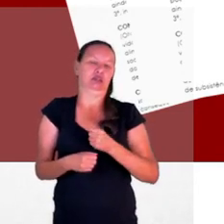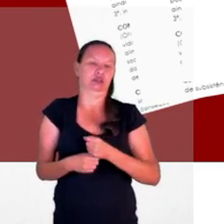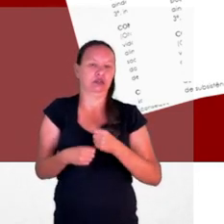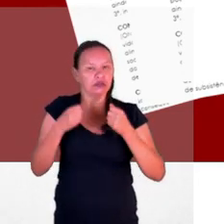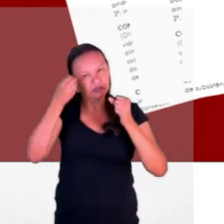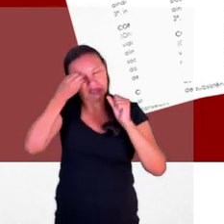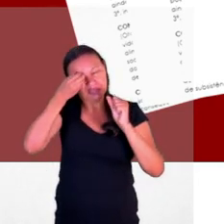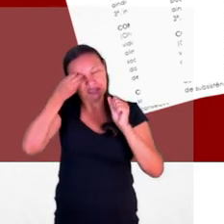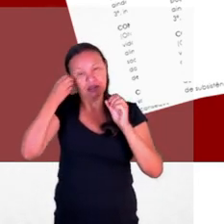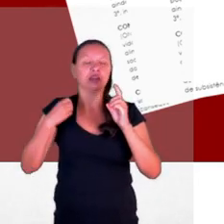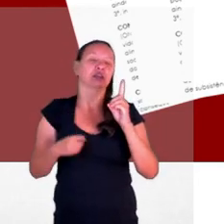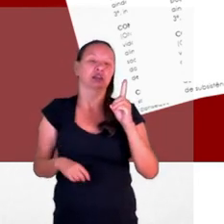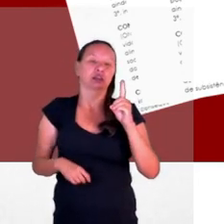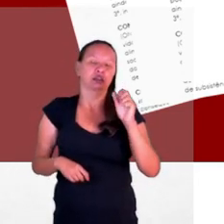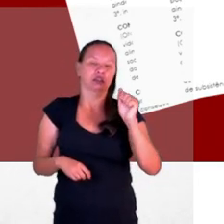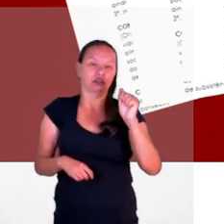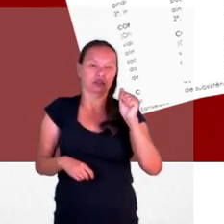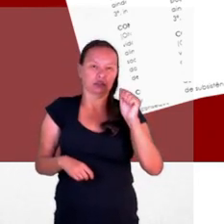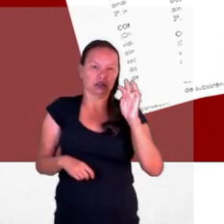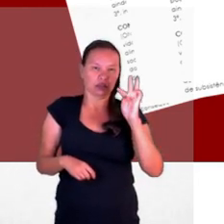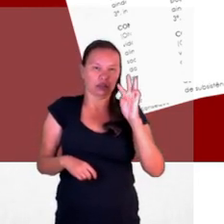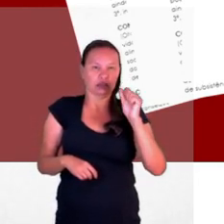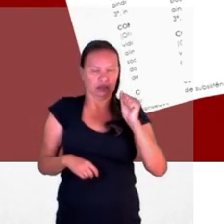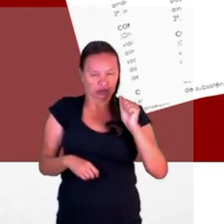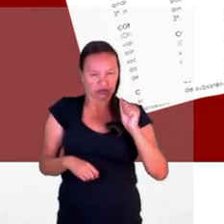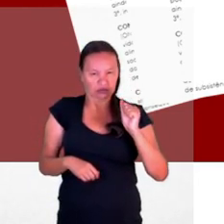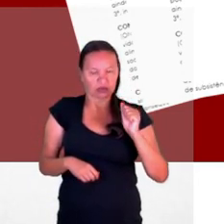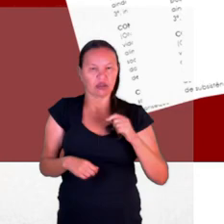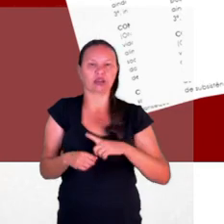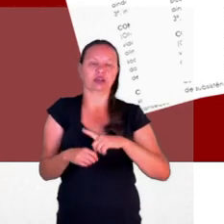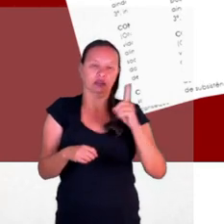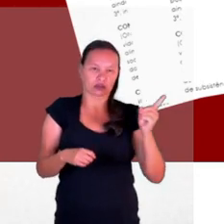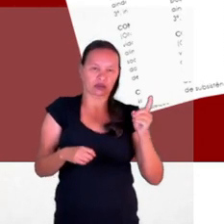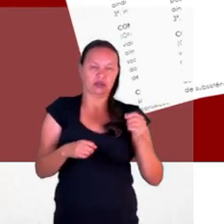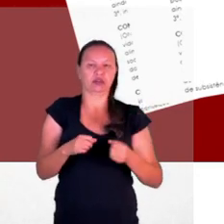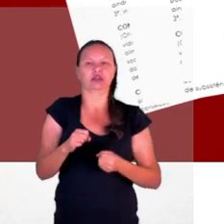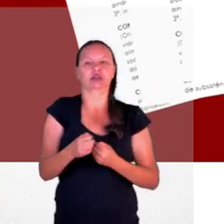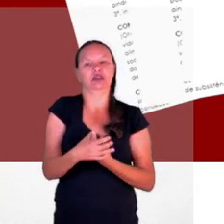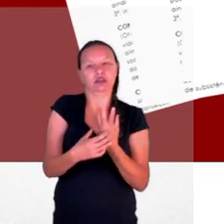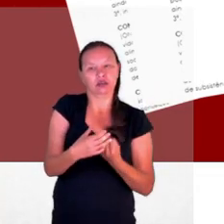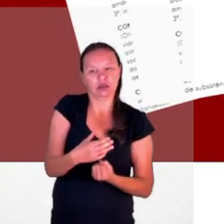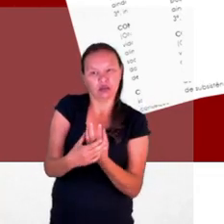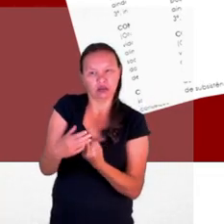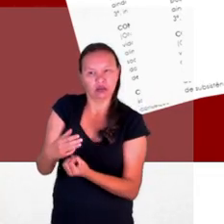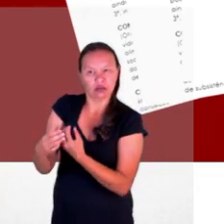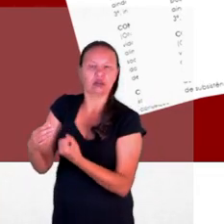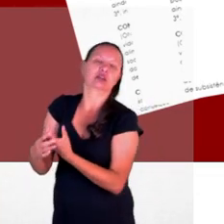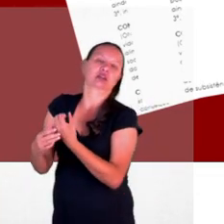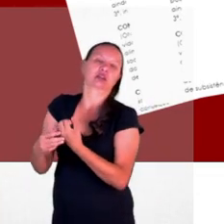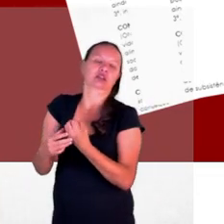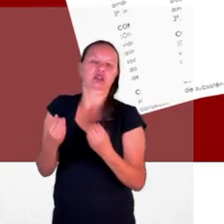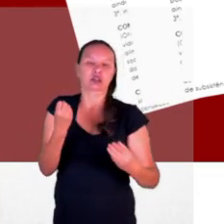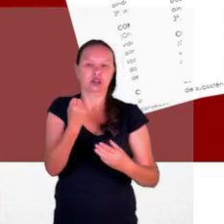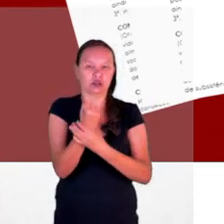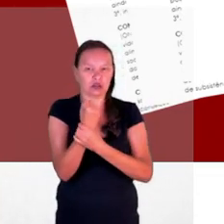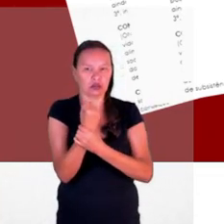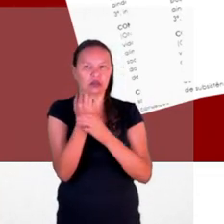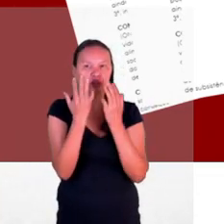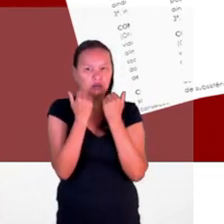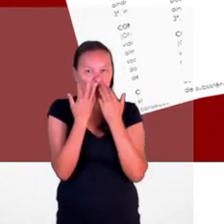a portaria que instaura o processo de criação do Conselho Municipal de segurança alimentar ou